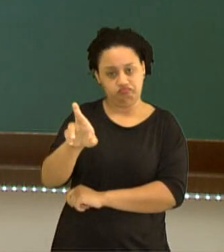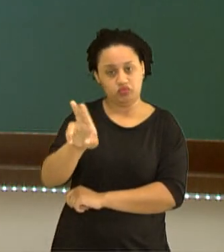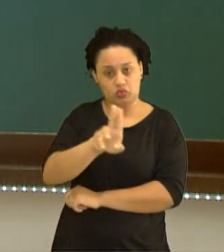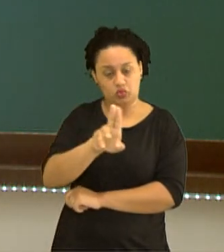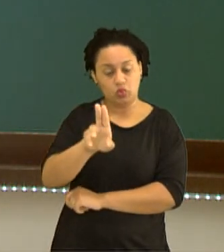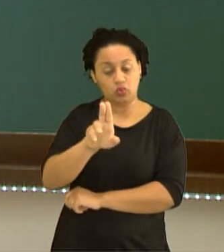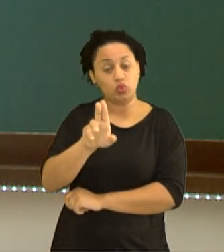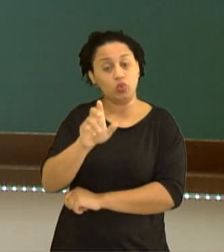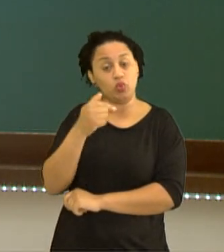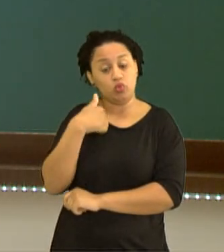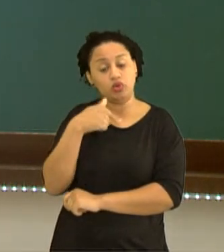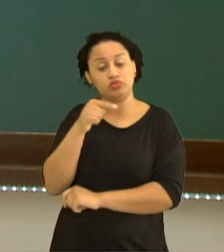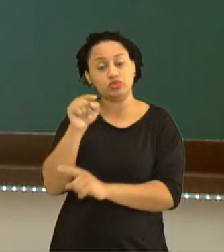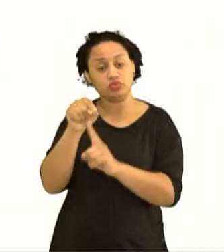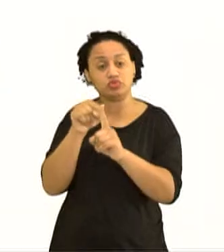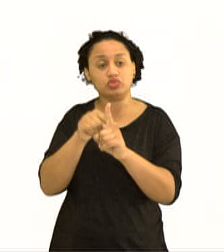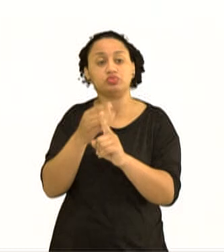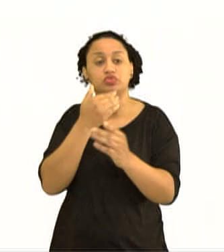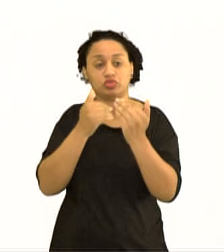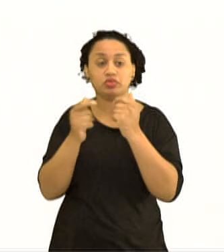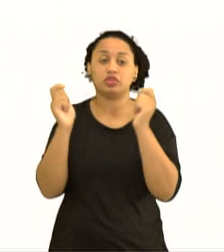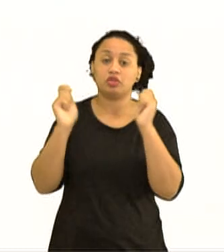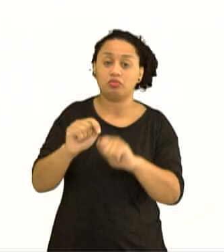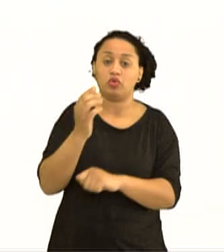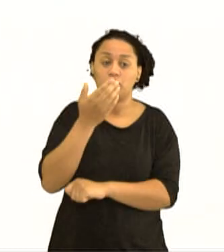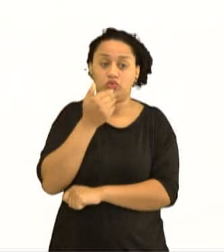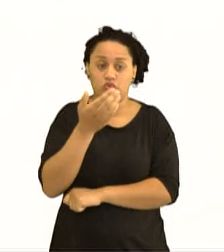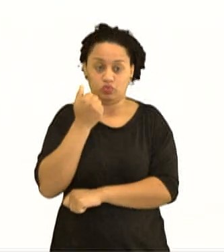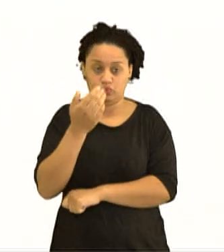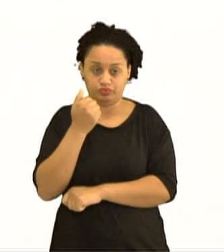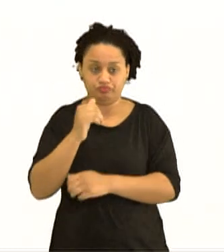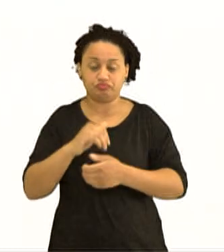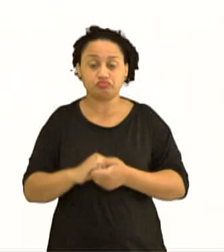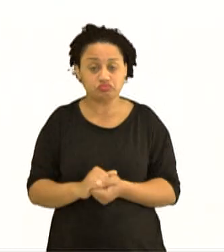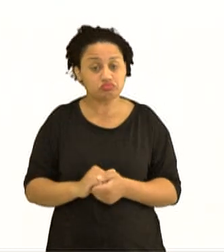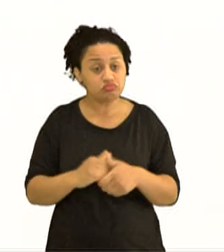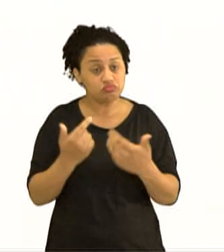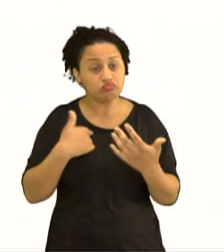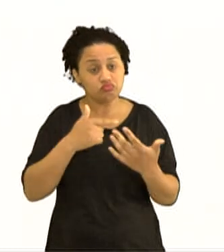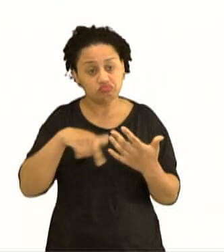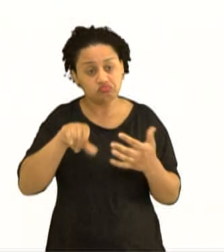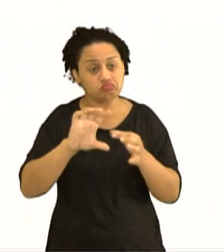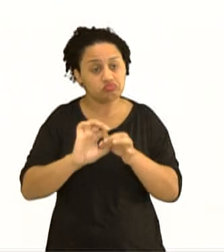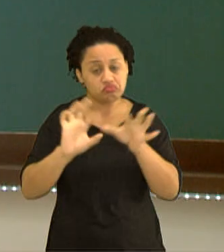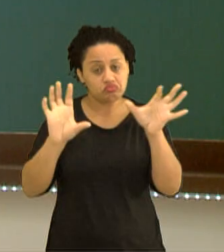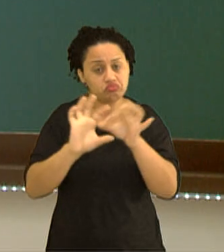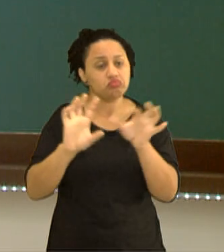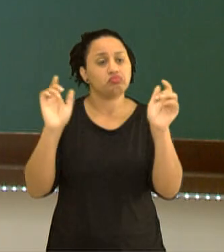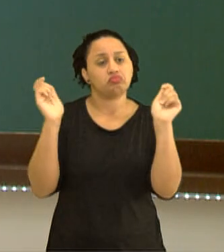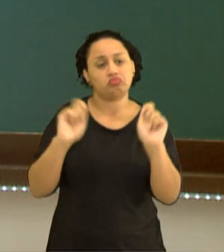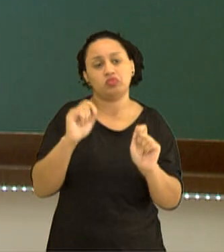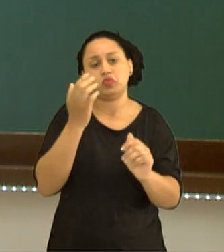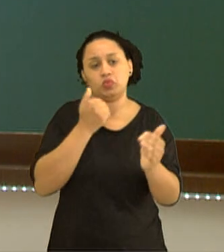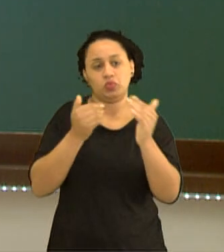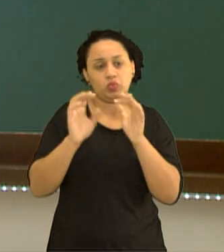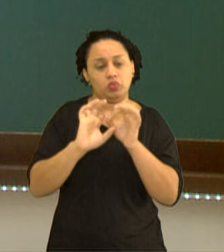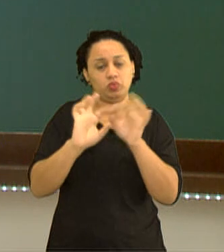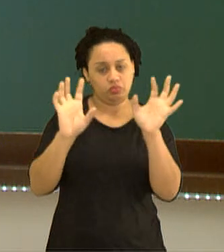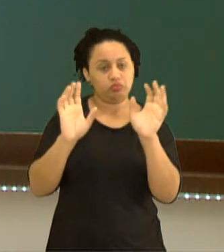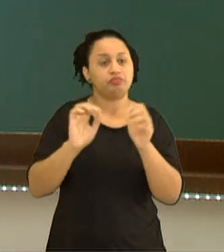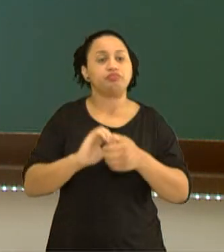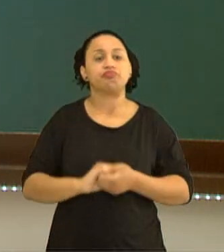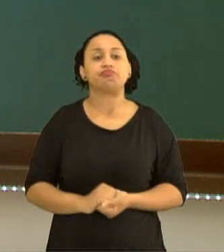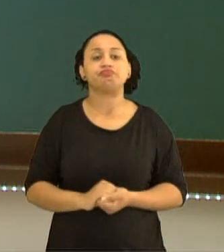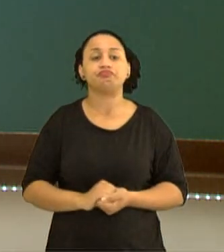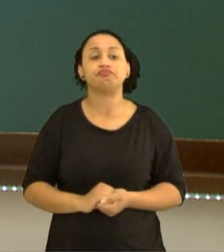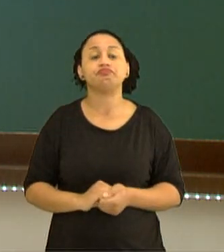pode e o que não pode ser comido. Já o kosher são os alimentos que os judeus podem comer, que são indicados para